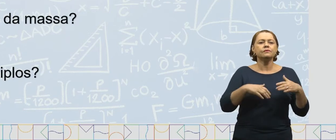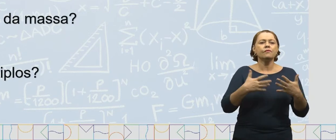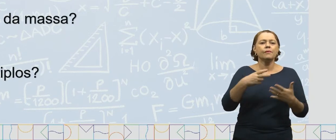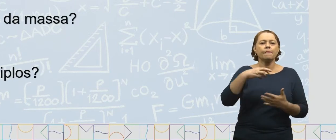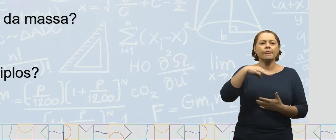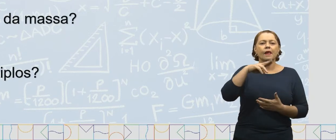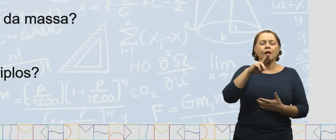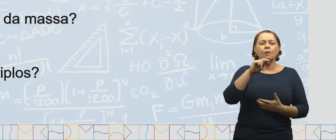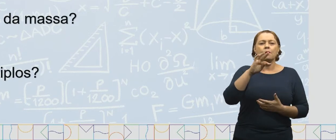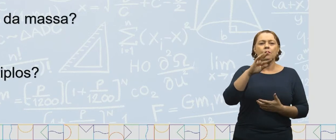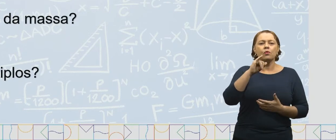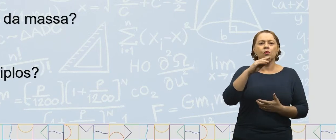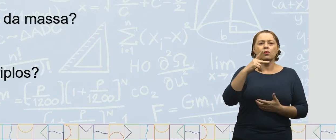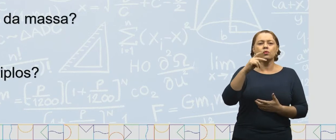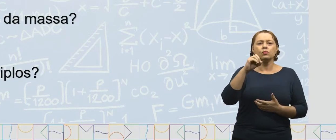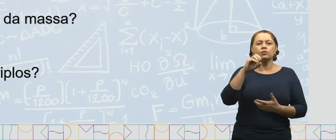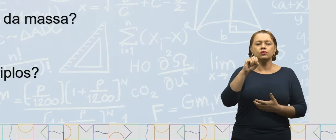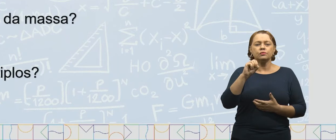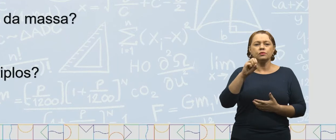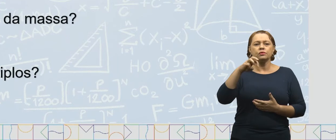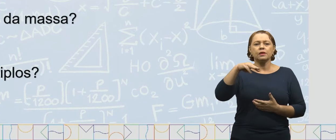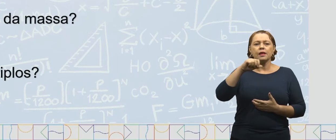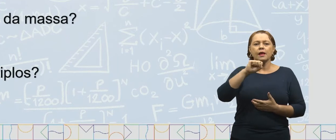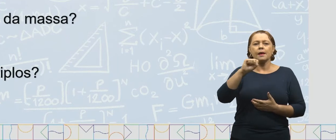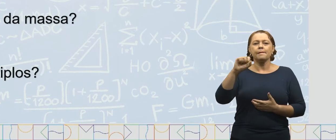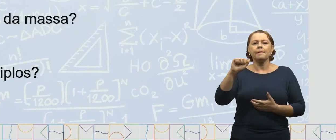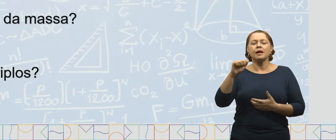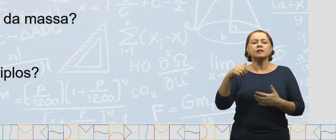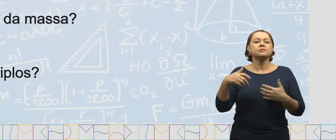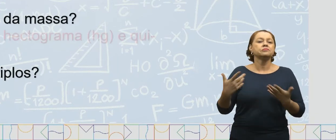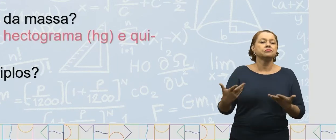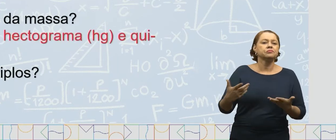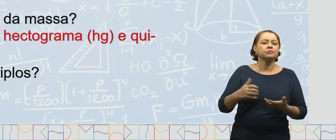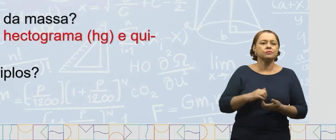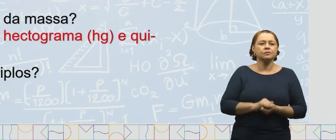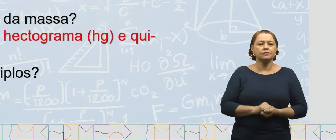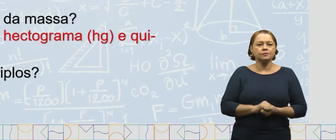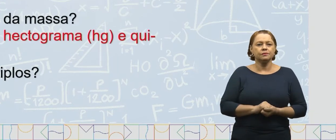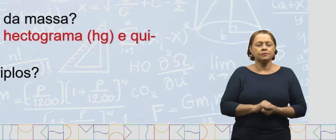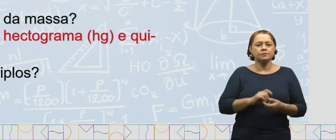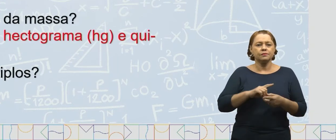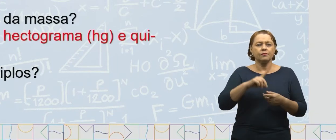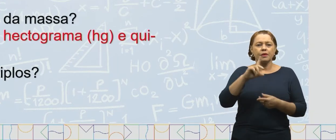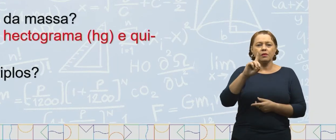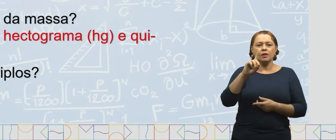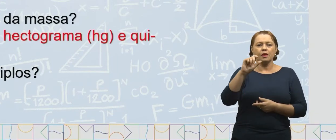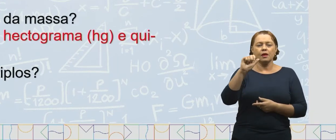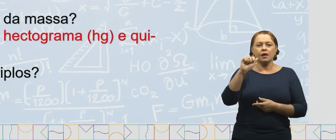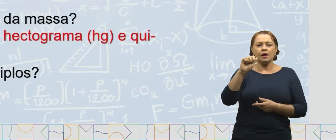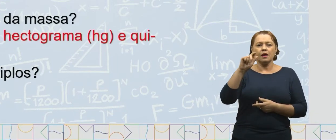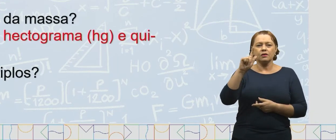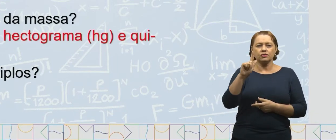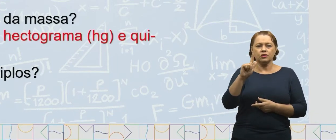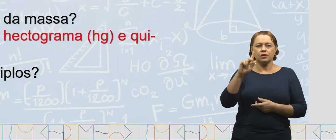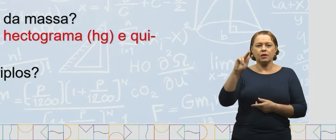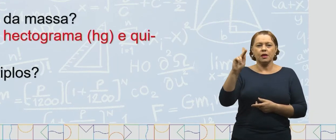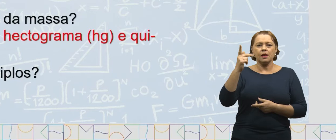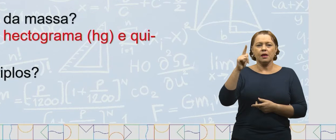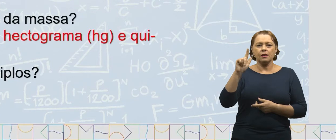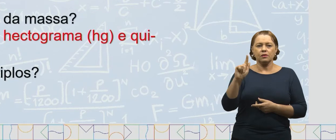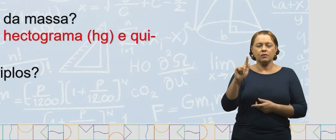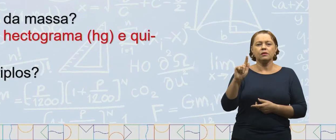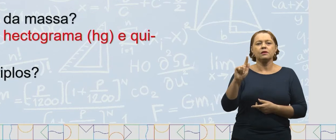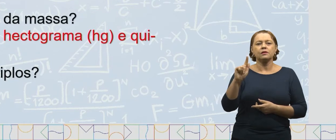os múltiplos da massa? Vamos observar aí, vamos responder. É o decagrama, o